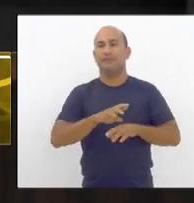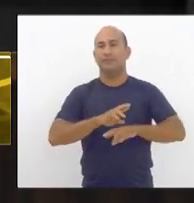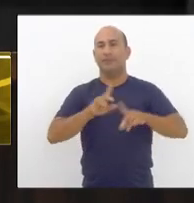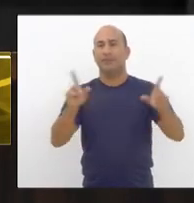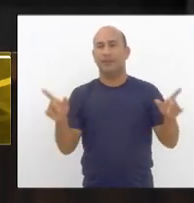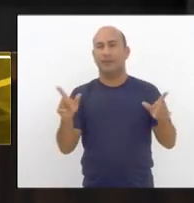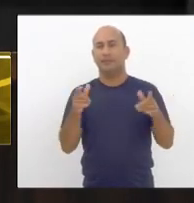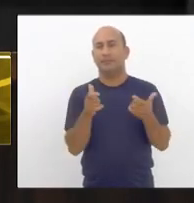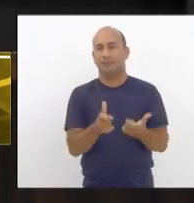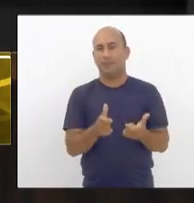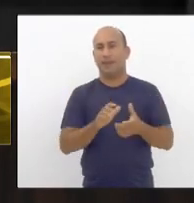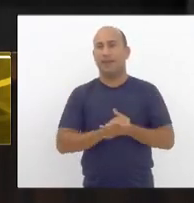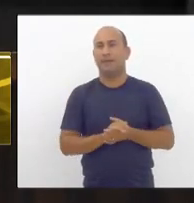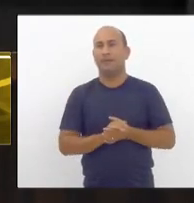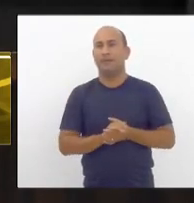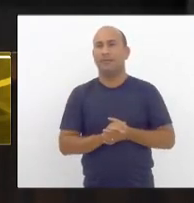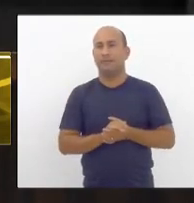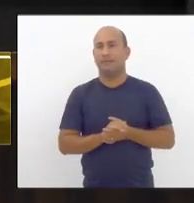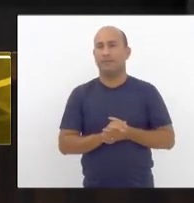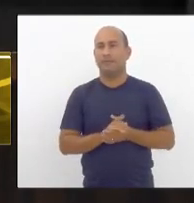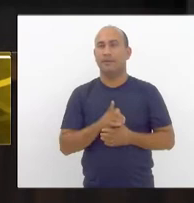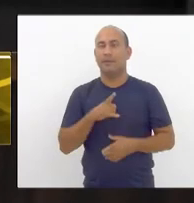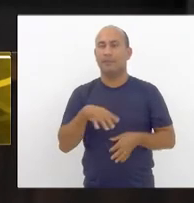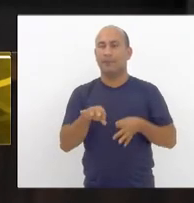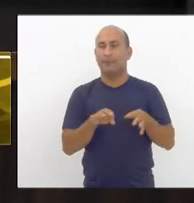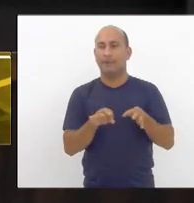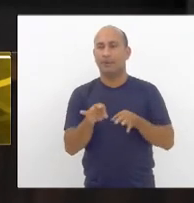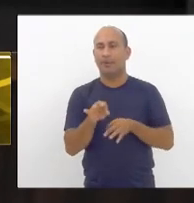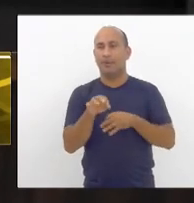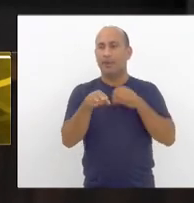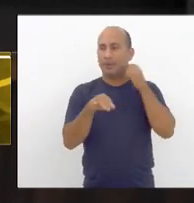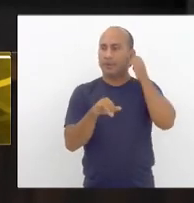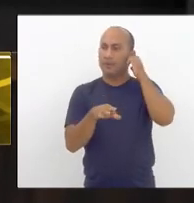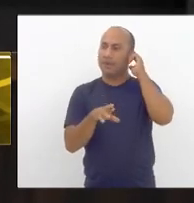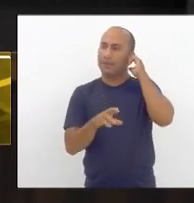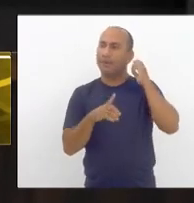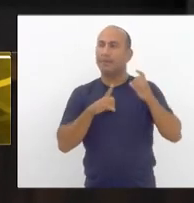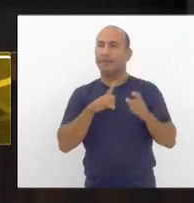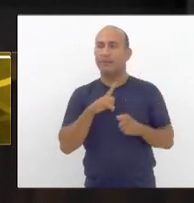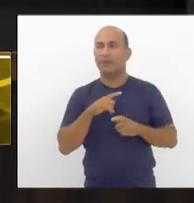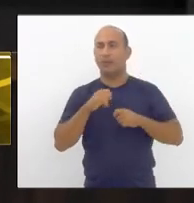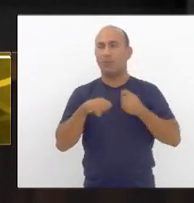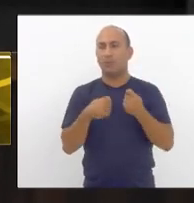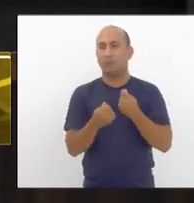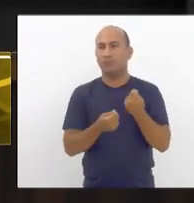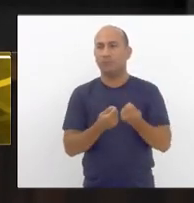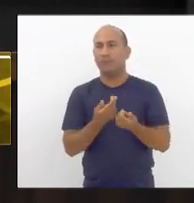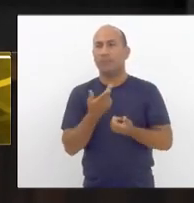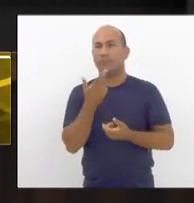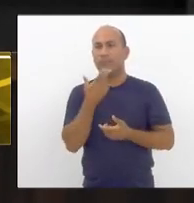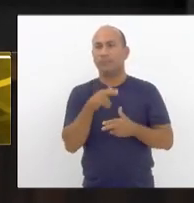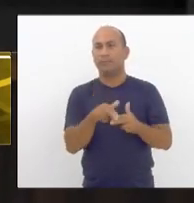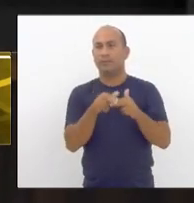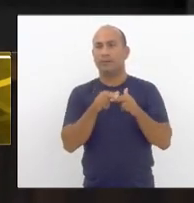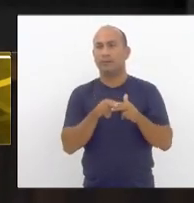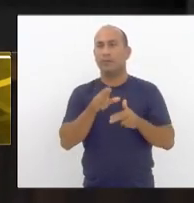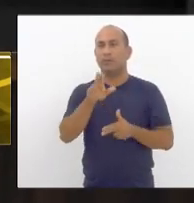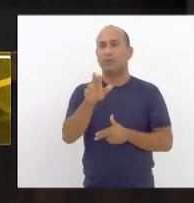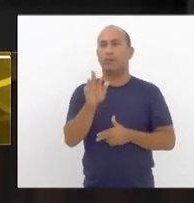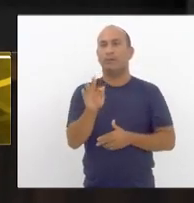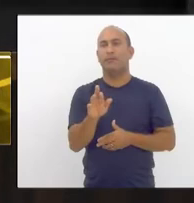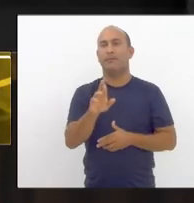formatos em paralelo formou-se no MBA em gestão de negócios pela copiar UFRJ